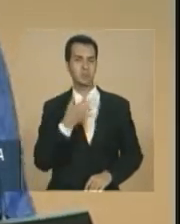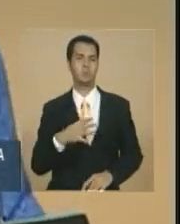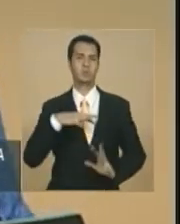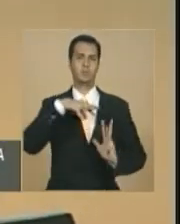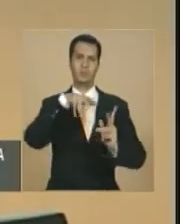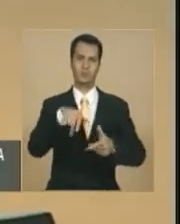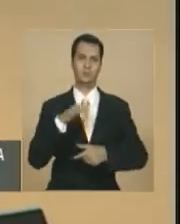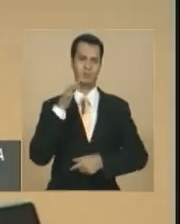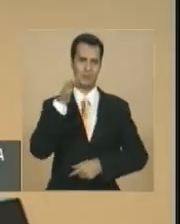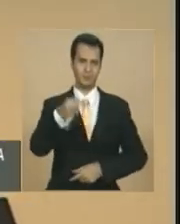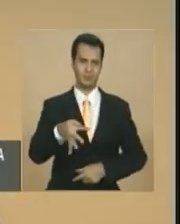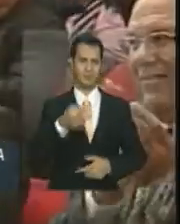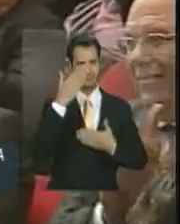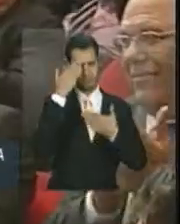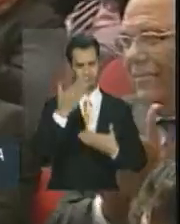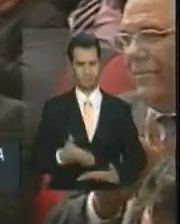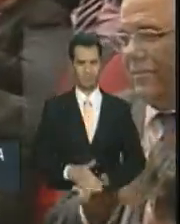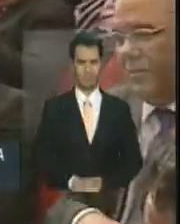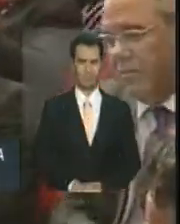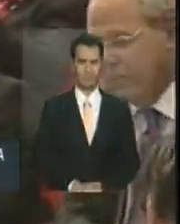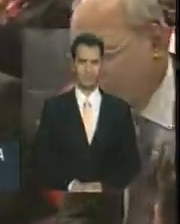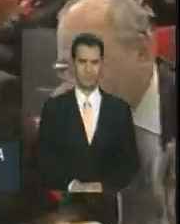obrigada.